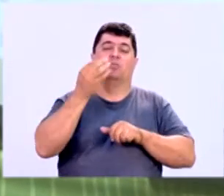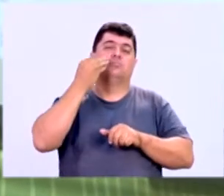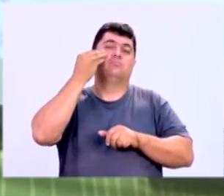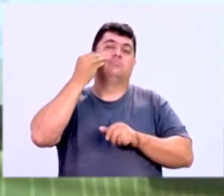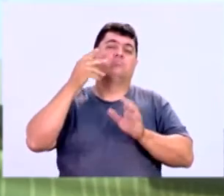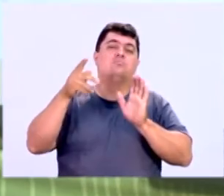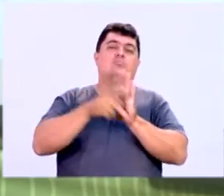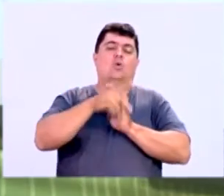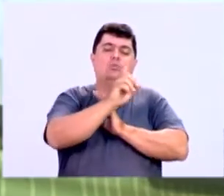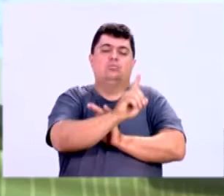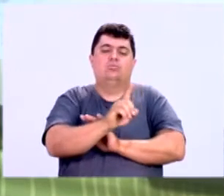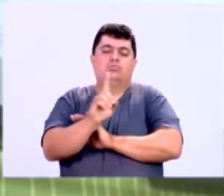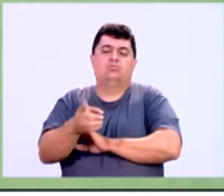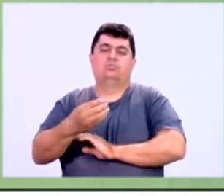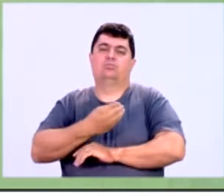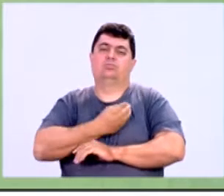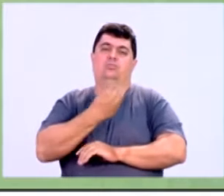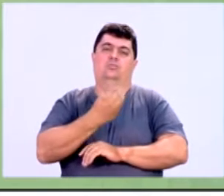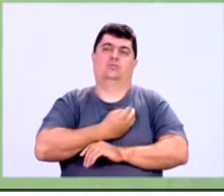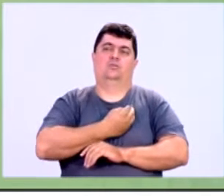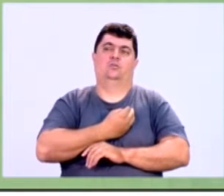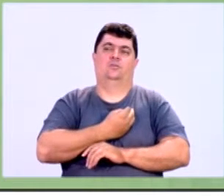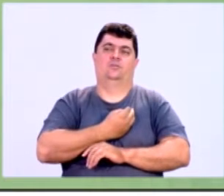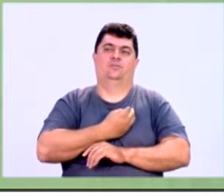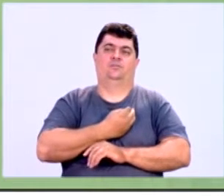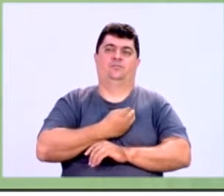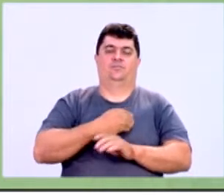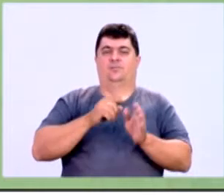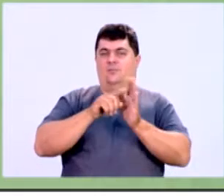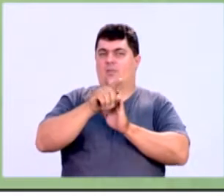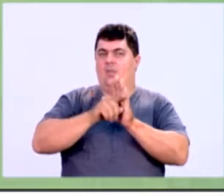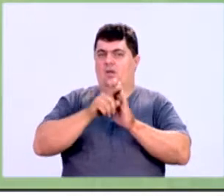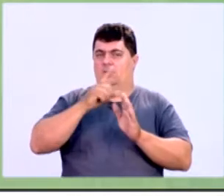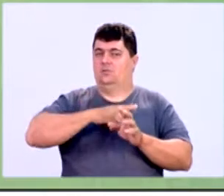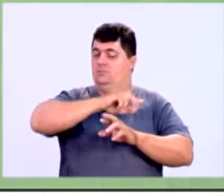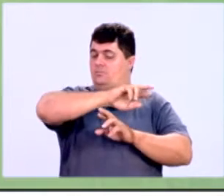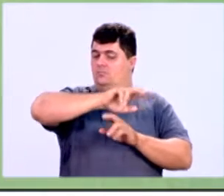aluno já possui. Então, a pesquisa, ela tem vários